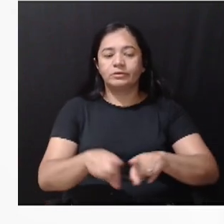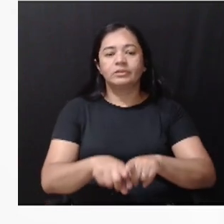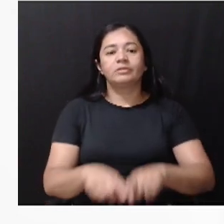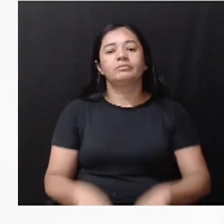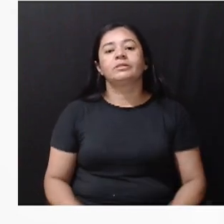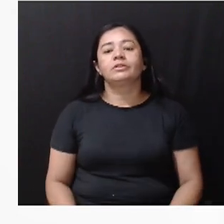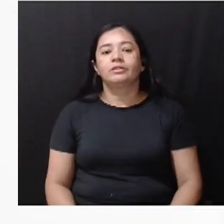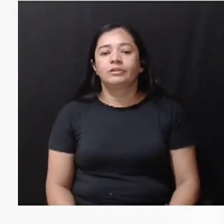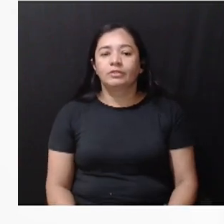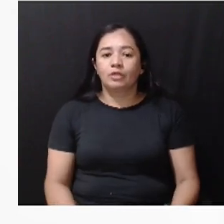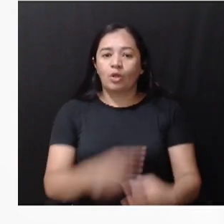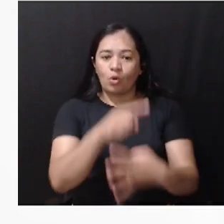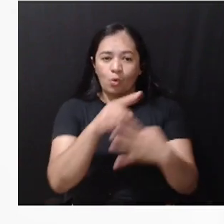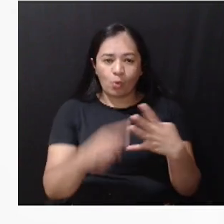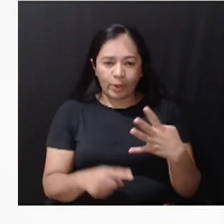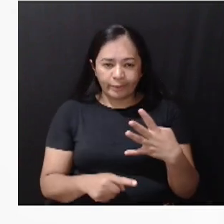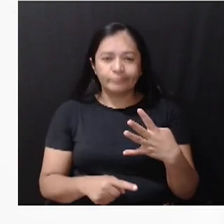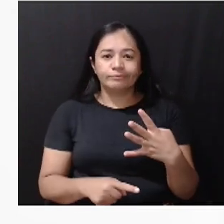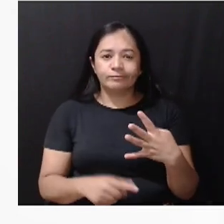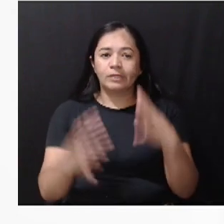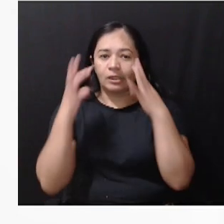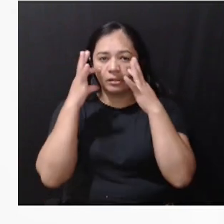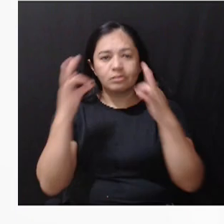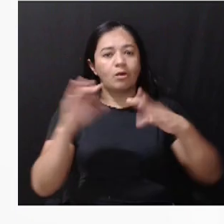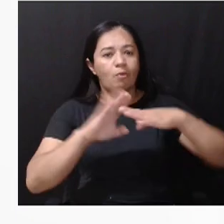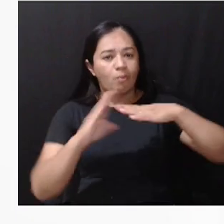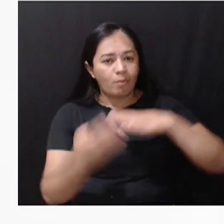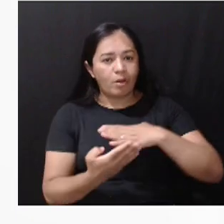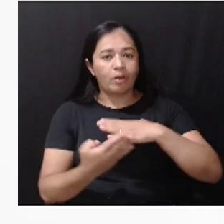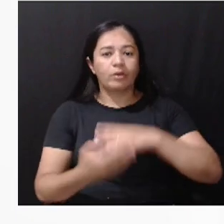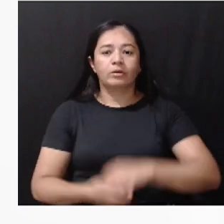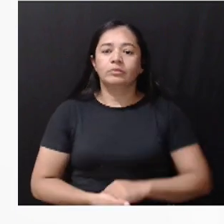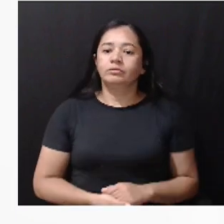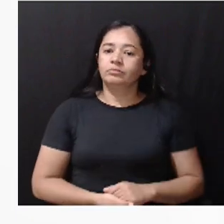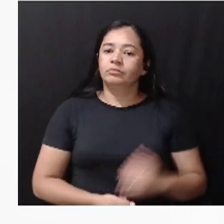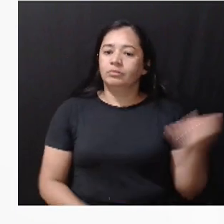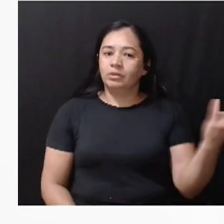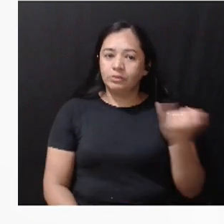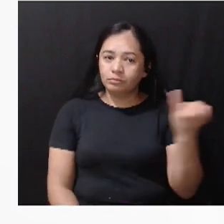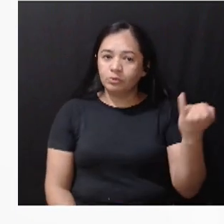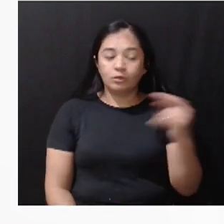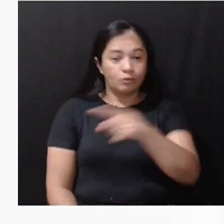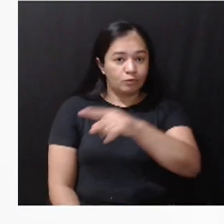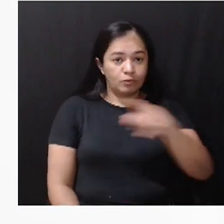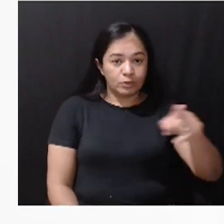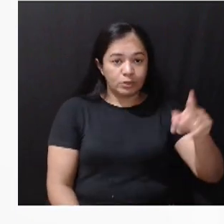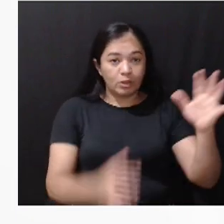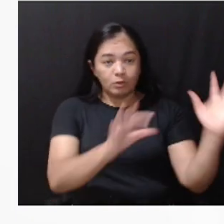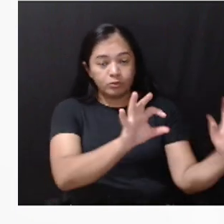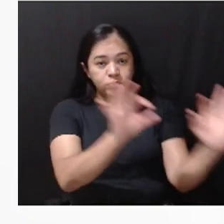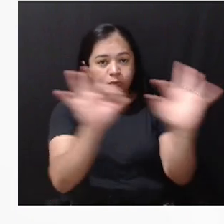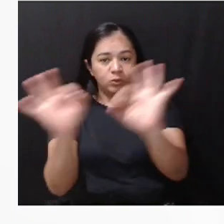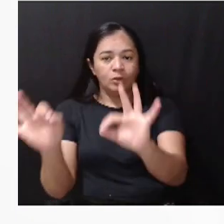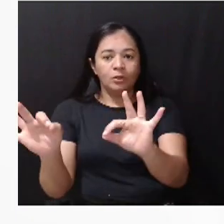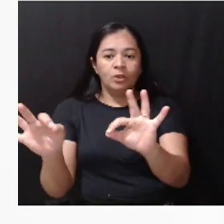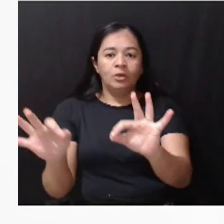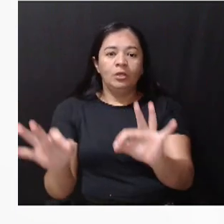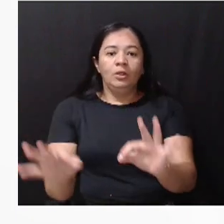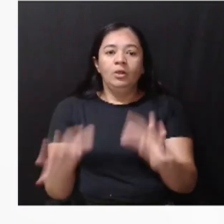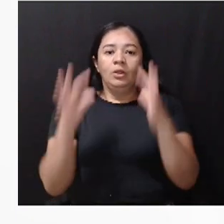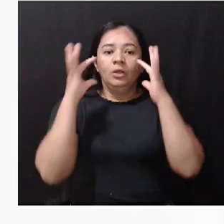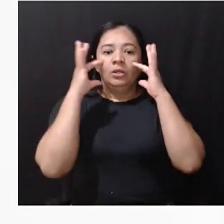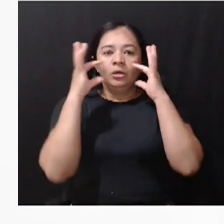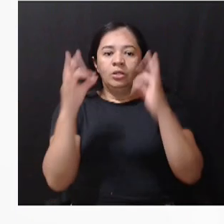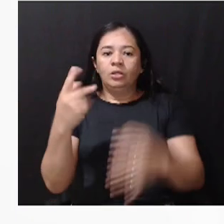Jardim Esmeraldina e Jardim Tamoio. Então é muito importante você que está nos acompanhando prestar atenção aí na sua